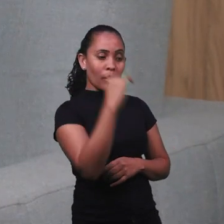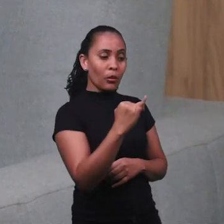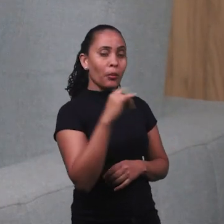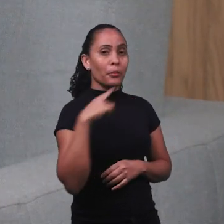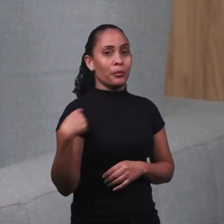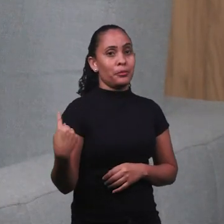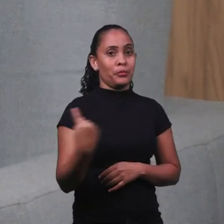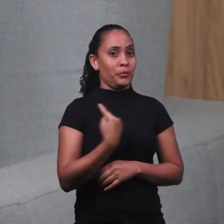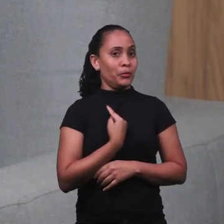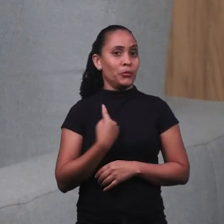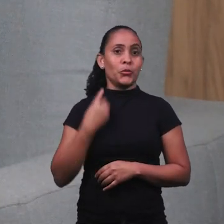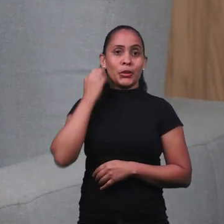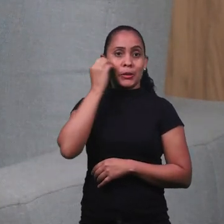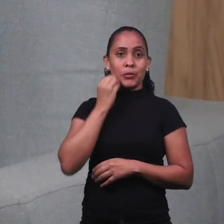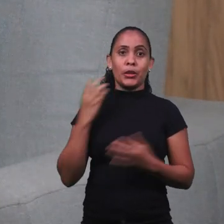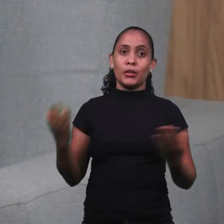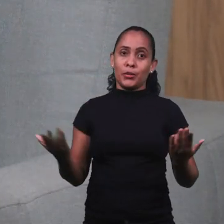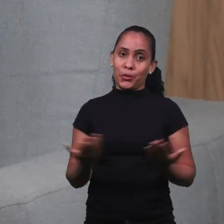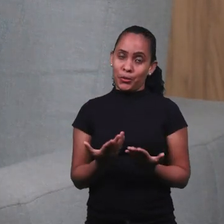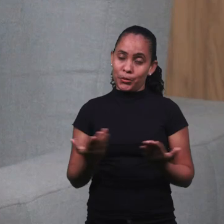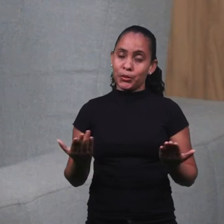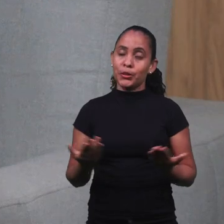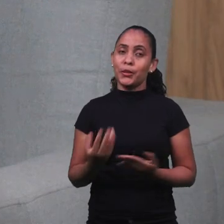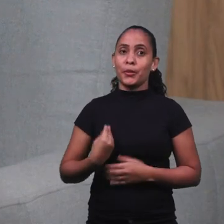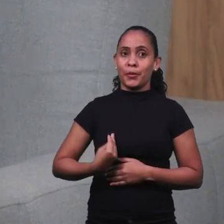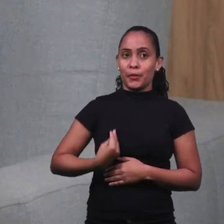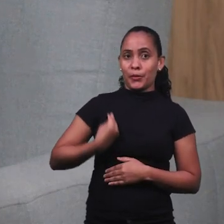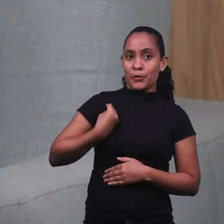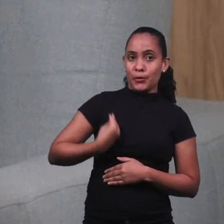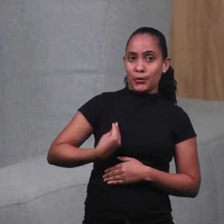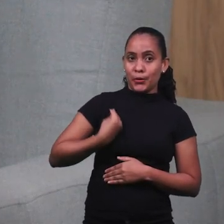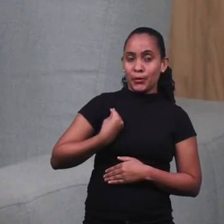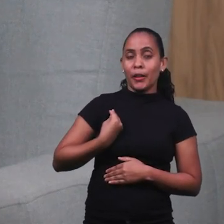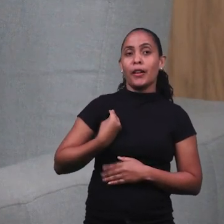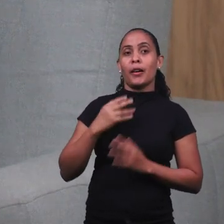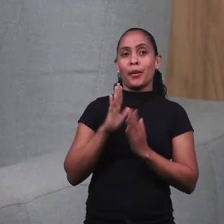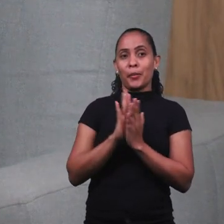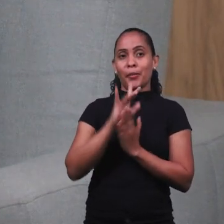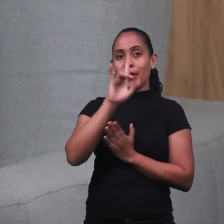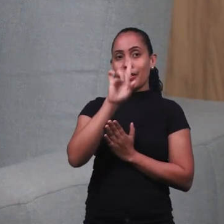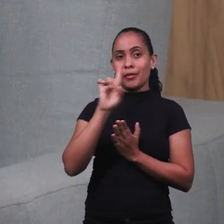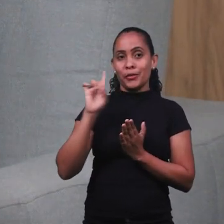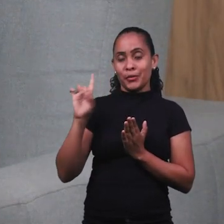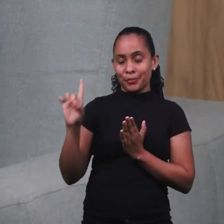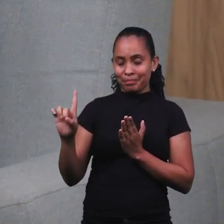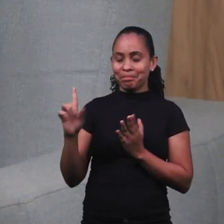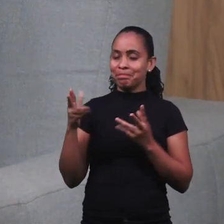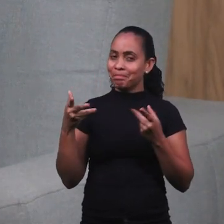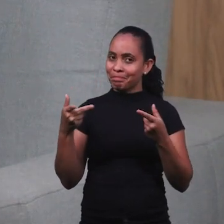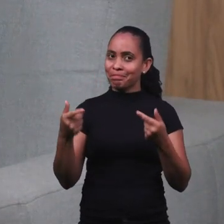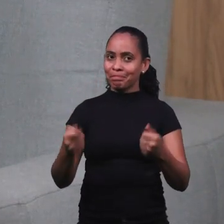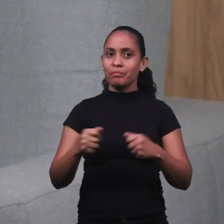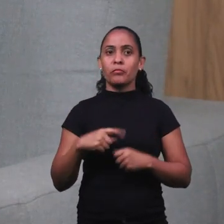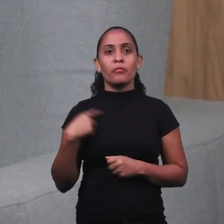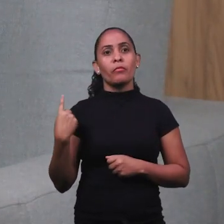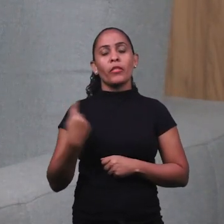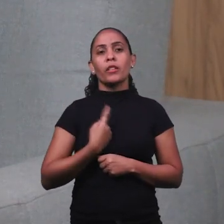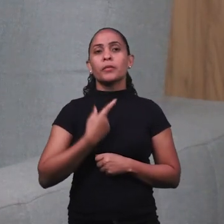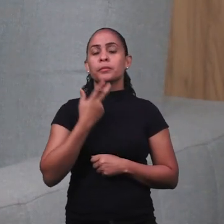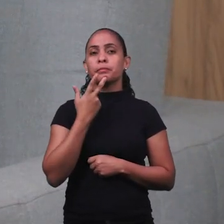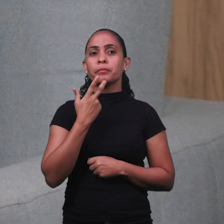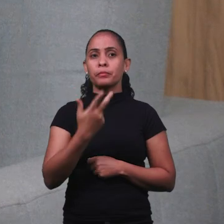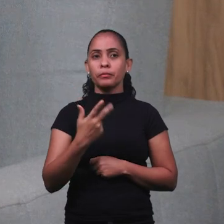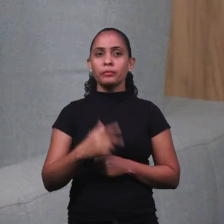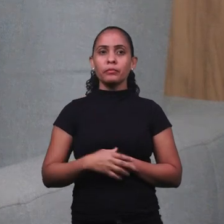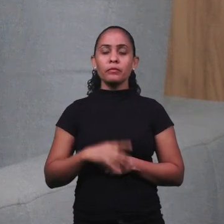para nós, como a nossa experiência hoje, né, de viver a palavra, tem sido tão maravilhosa. E nós estamos falando aqui